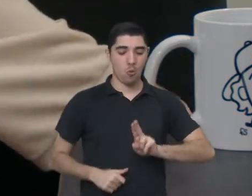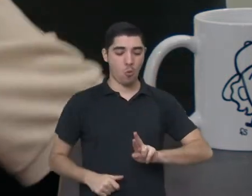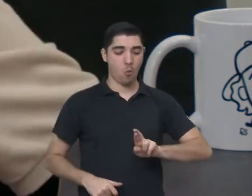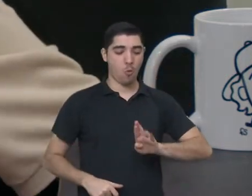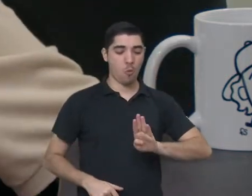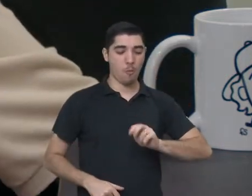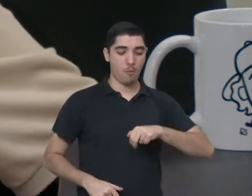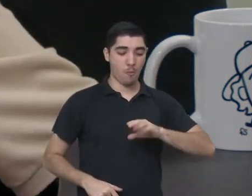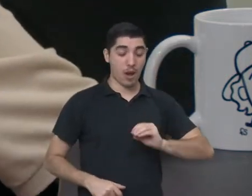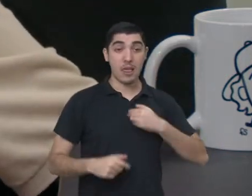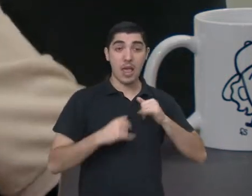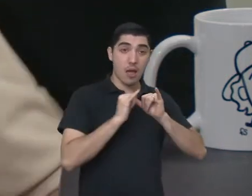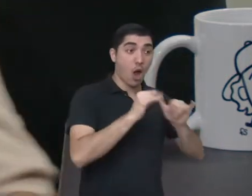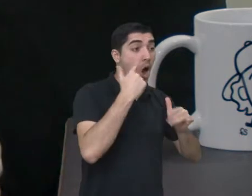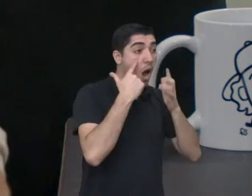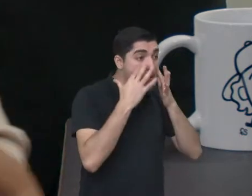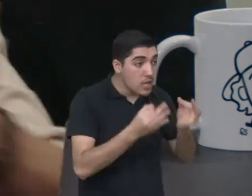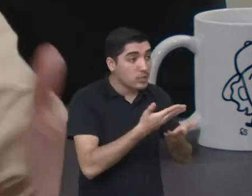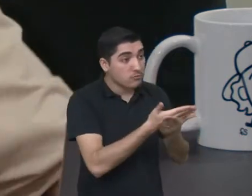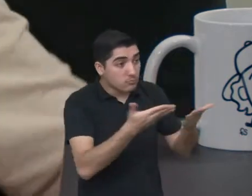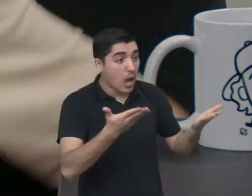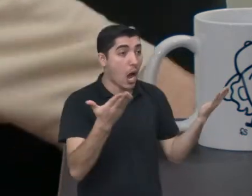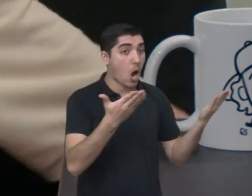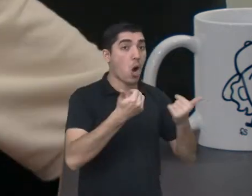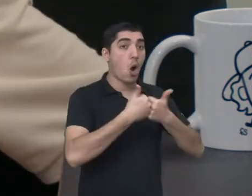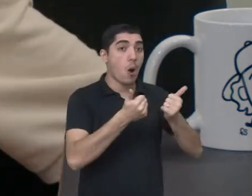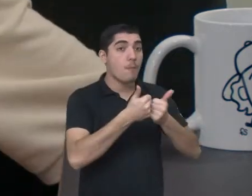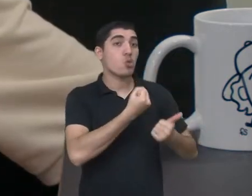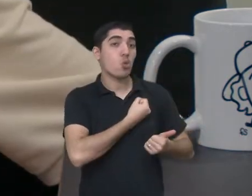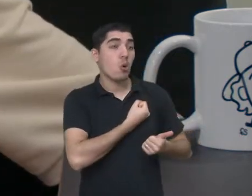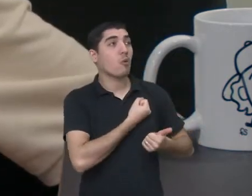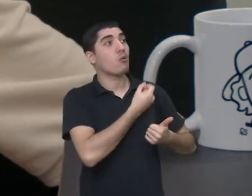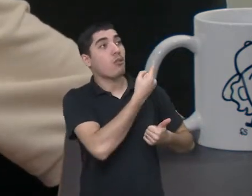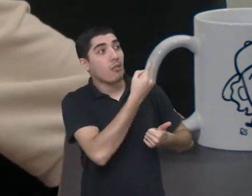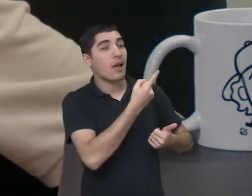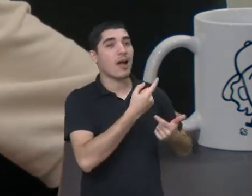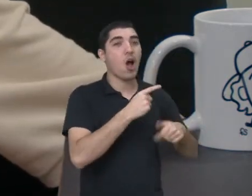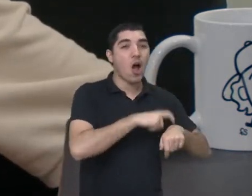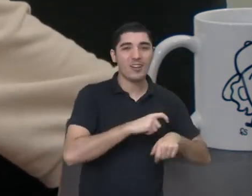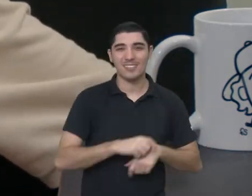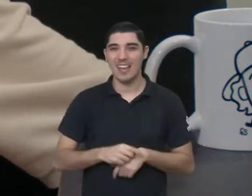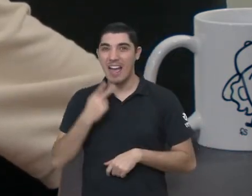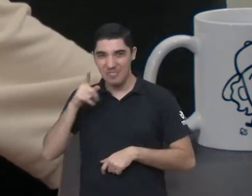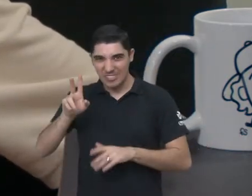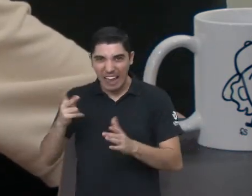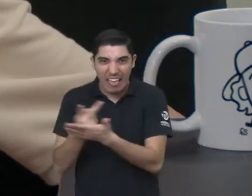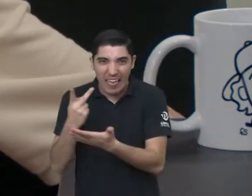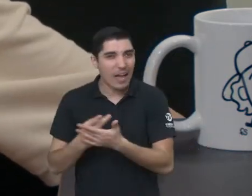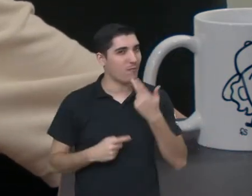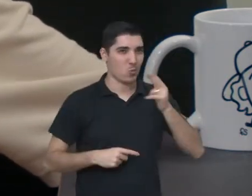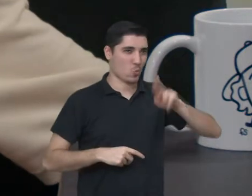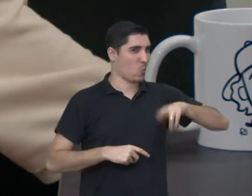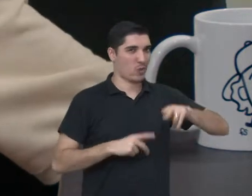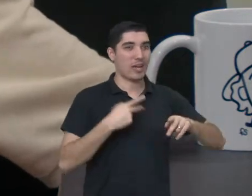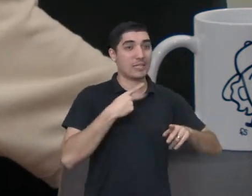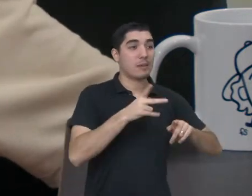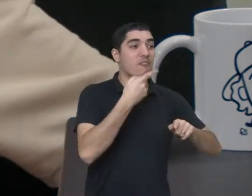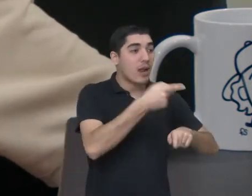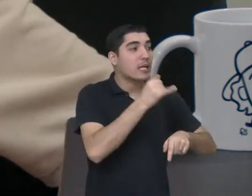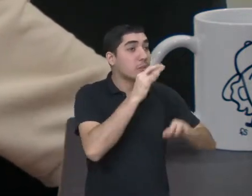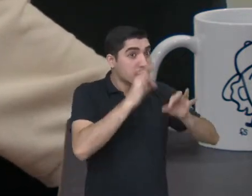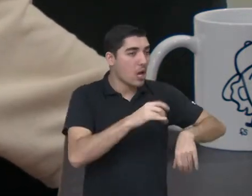pegou a época boa, então, da rádio. Peguei aqui. Só deixa eu te falar uma coisa, mas antes de você trabalhar, ou não sei se foi antes ou durante, você